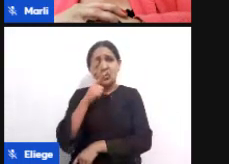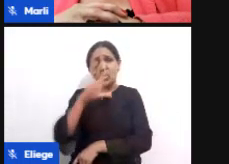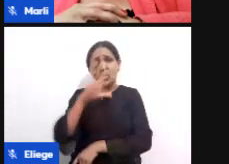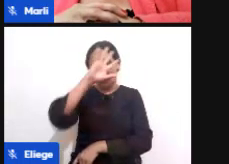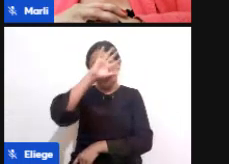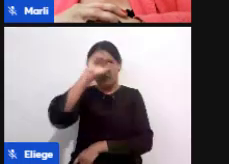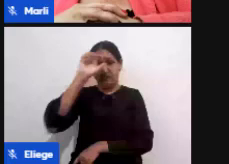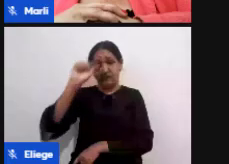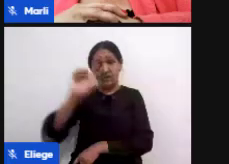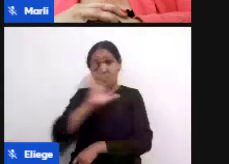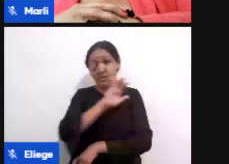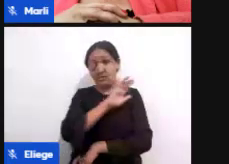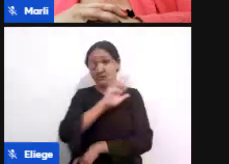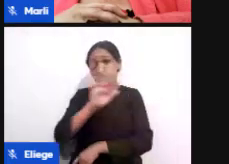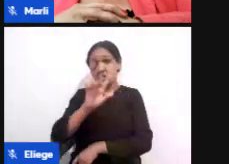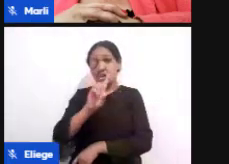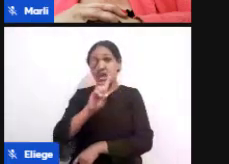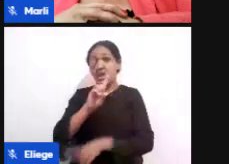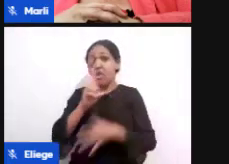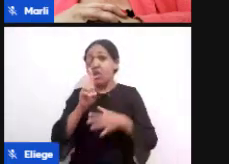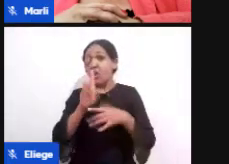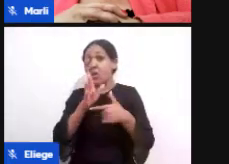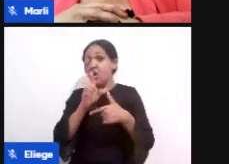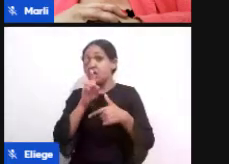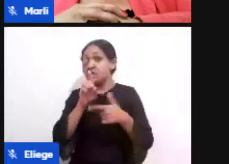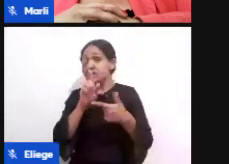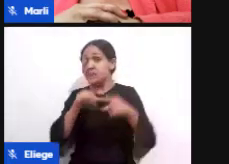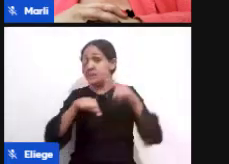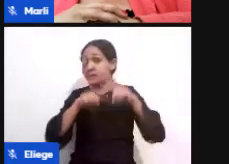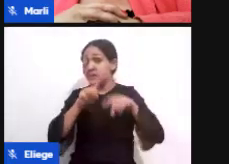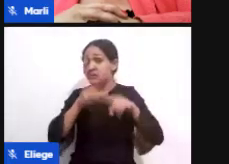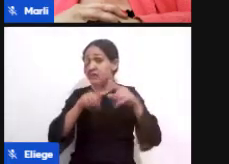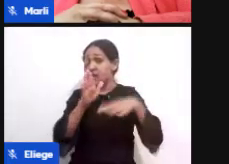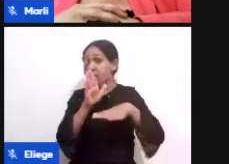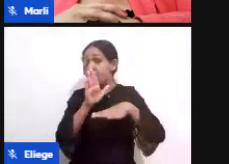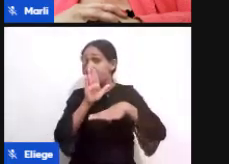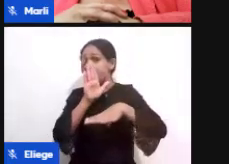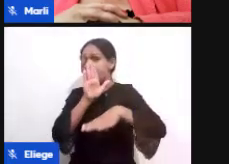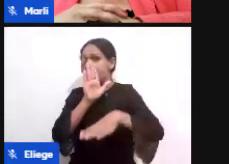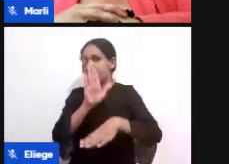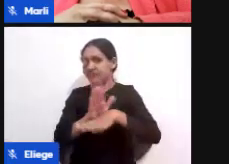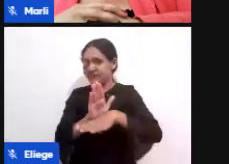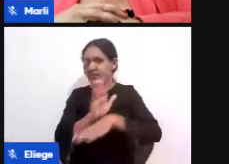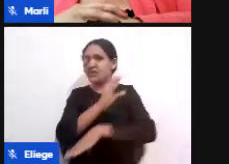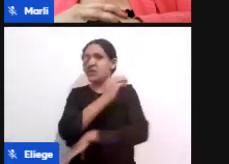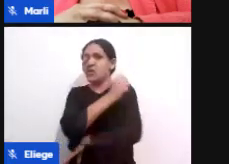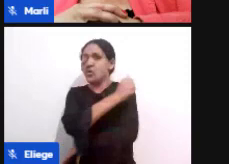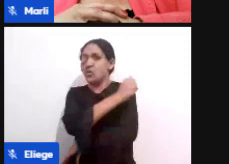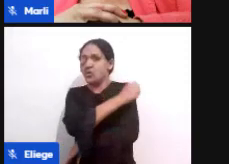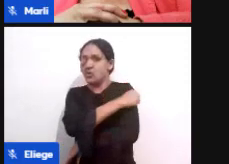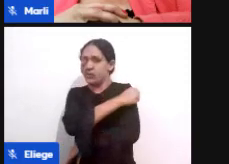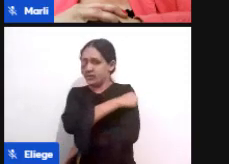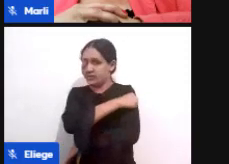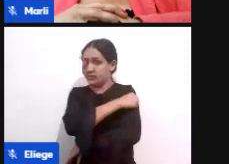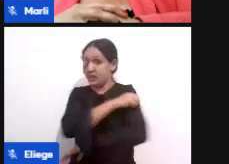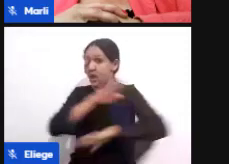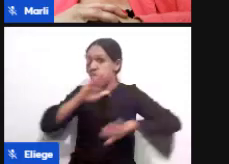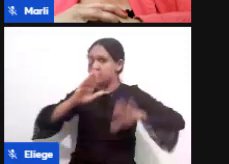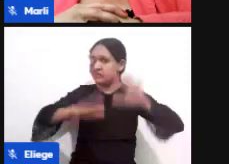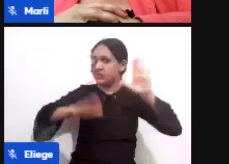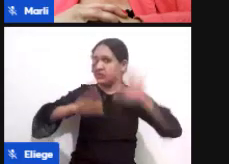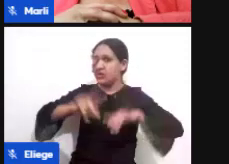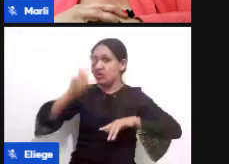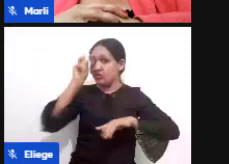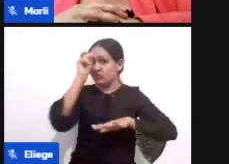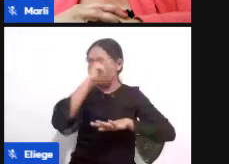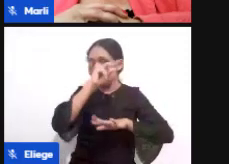como eu disse no começo, ele vai auxiliar o aluno nas suas possíveis dificuldades das grafias. Por